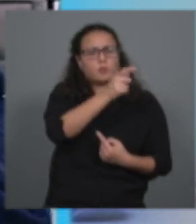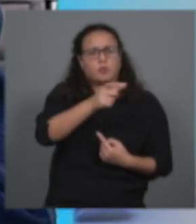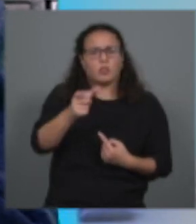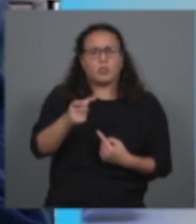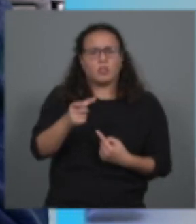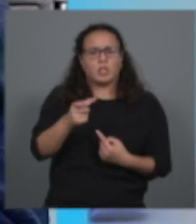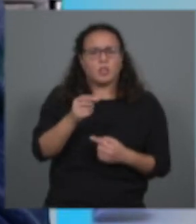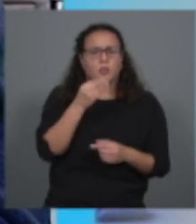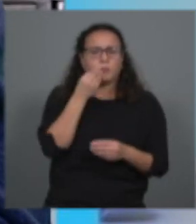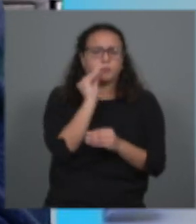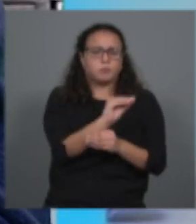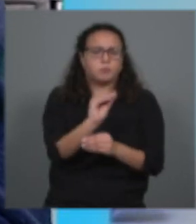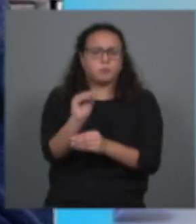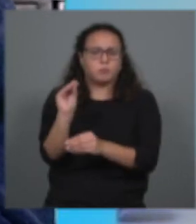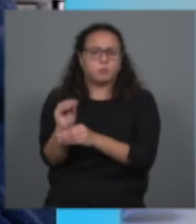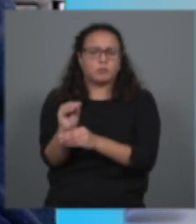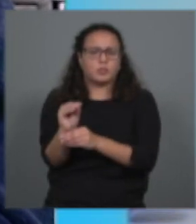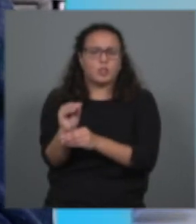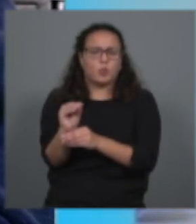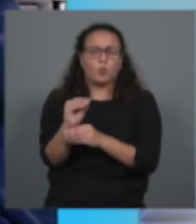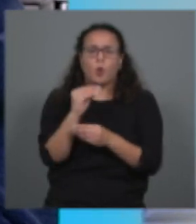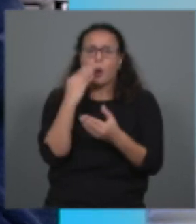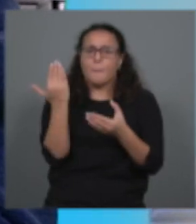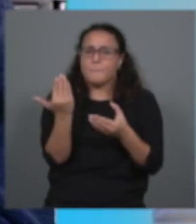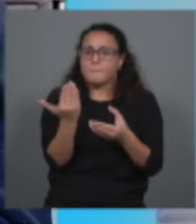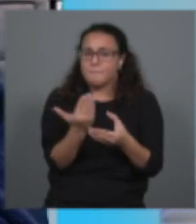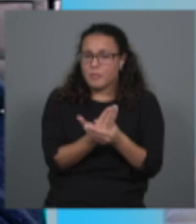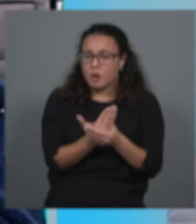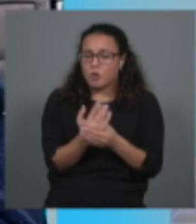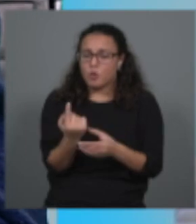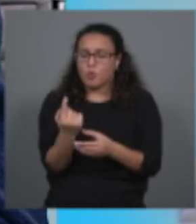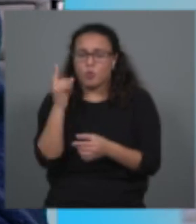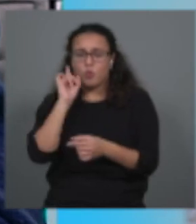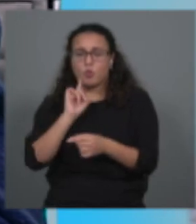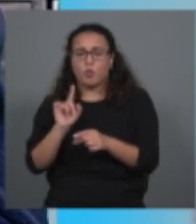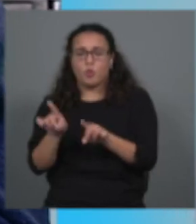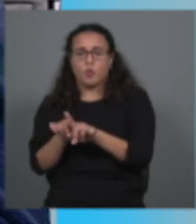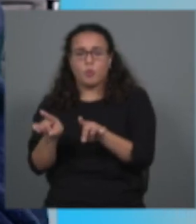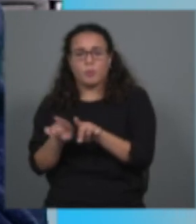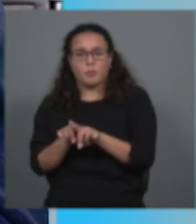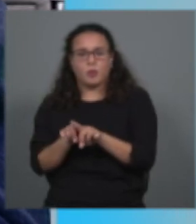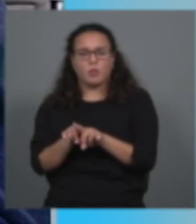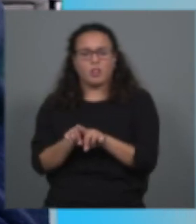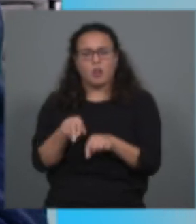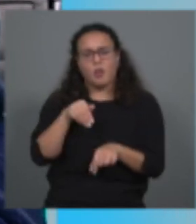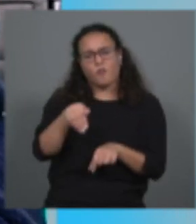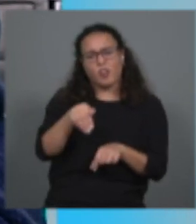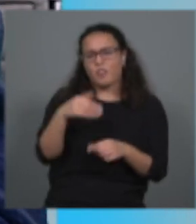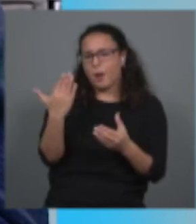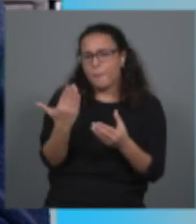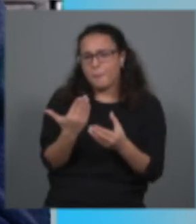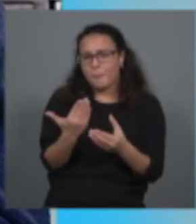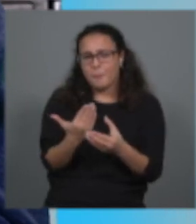fila imensa de gente, e uma irmã que estava ao lado a dizer: olha que o pão não vai chegar, que há muita gente ainda, e ele disse: não te